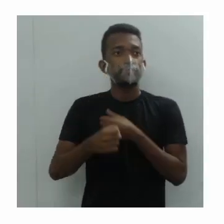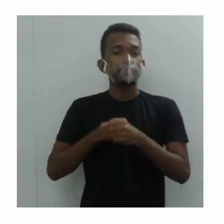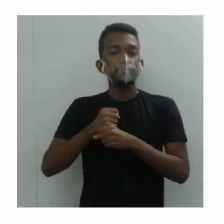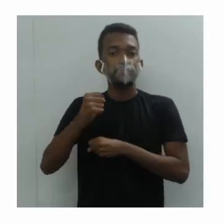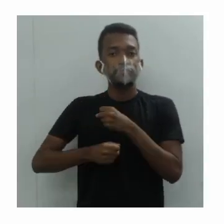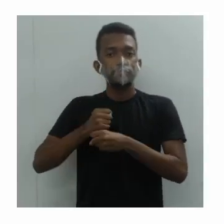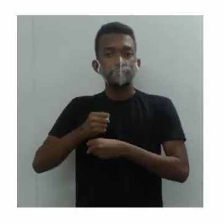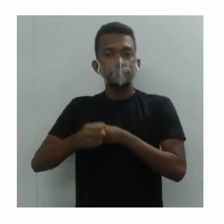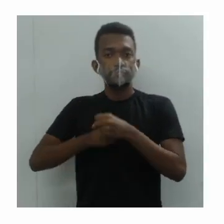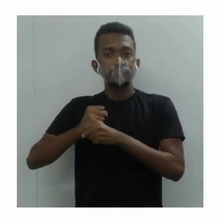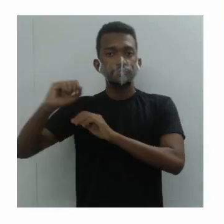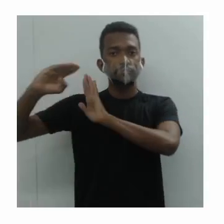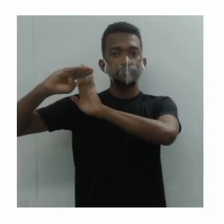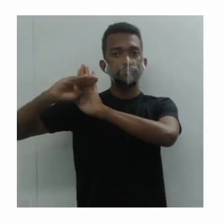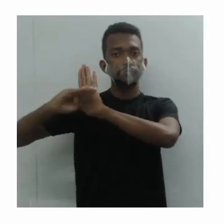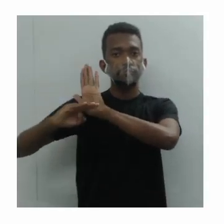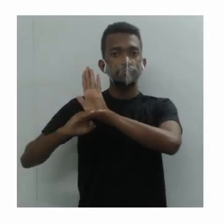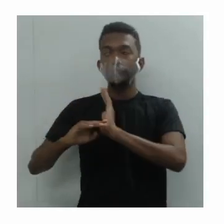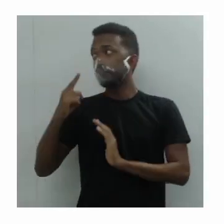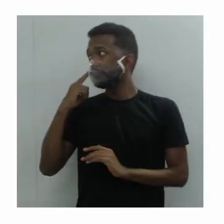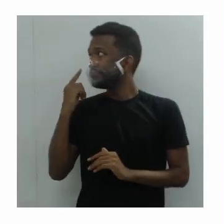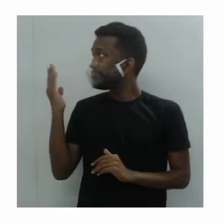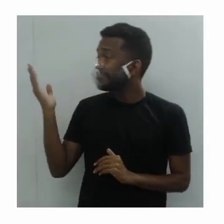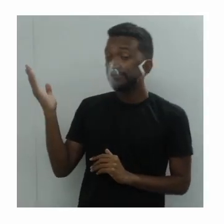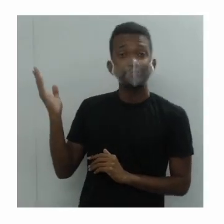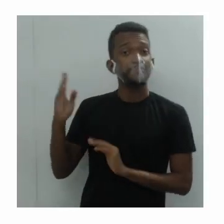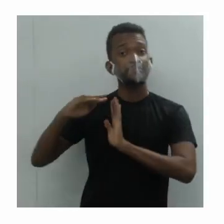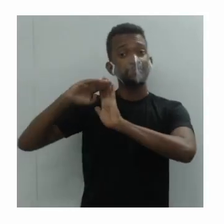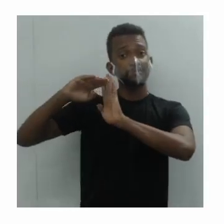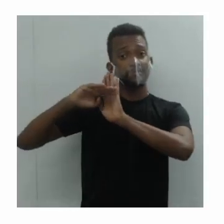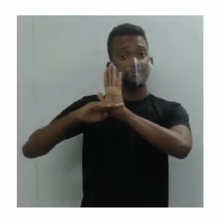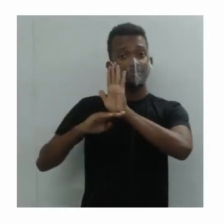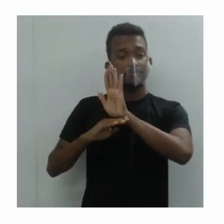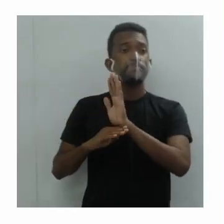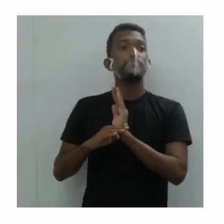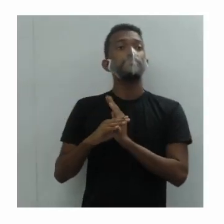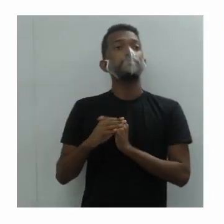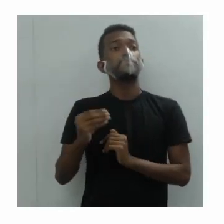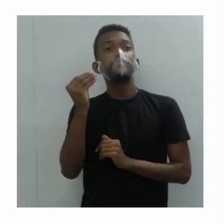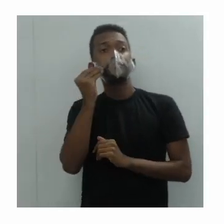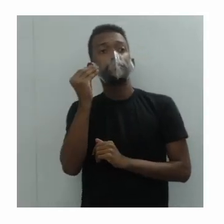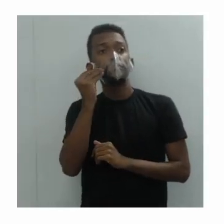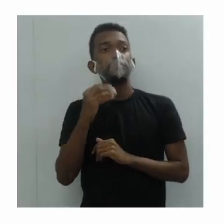aqui ao lado esquerdo. Vocês observem que